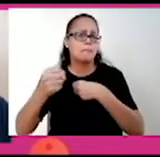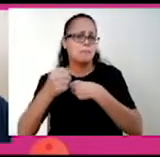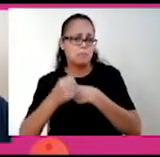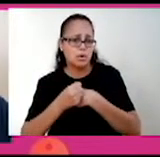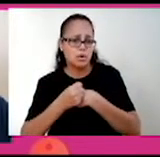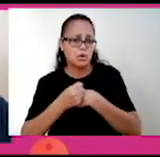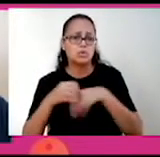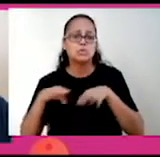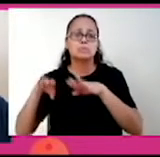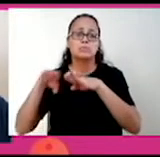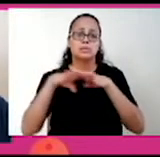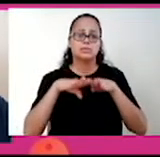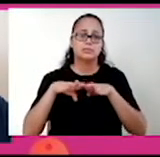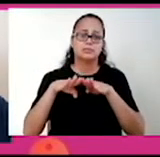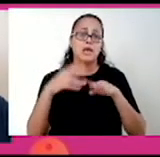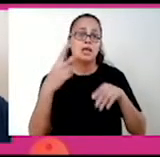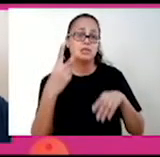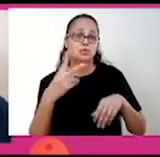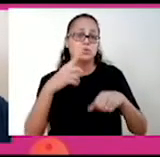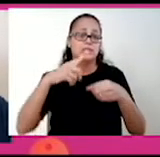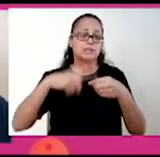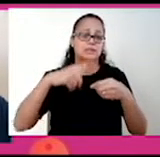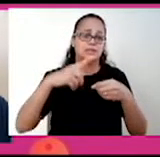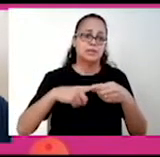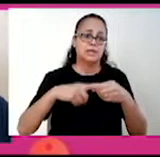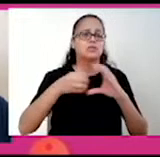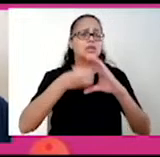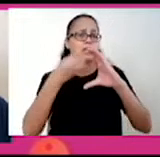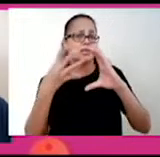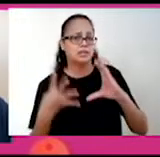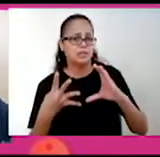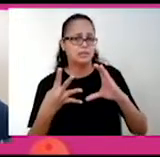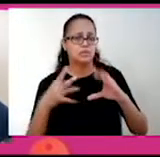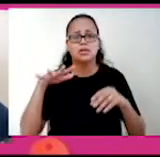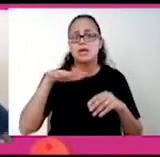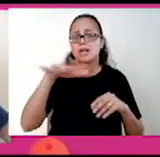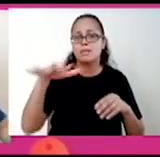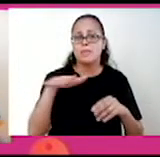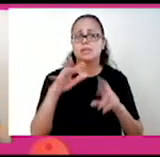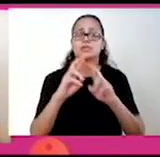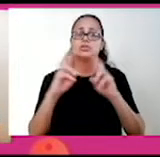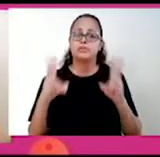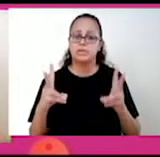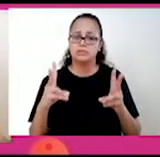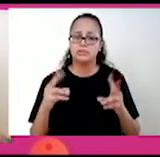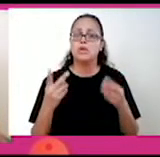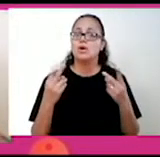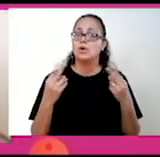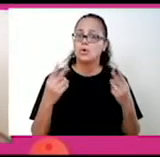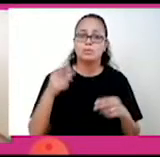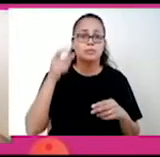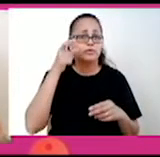próximas no sentido latitudinal, as duas cidades apresentam características climáticas tão diferentes. Como a gente viu, o clima